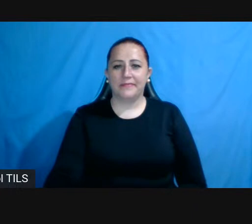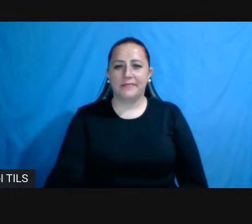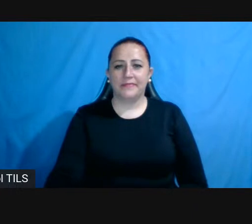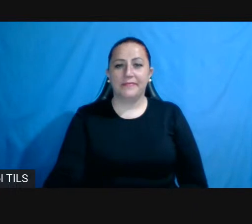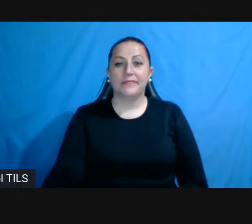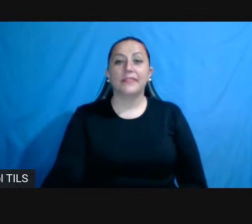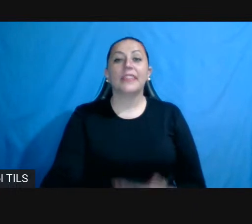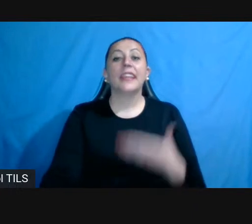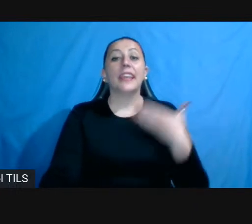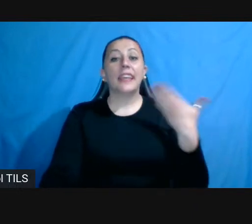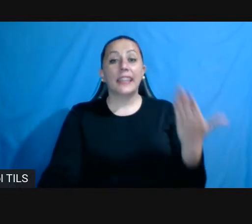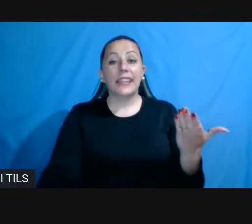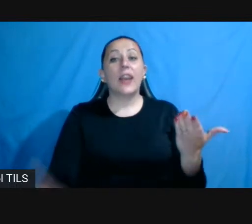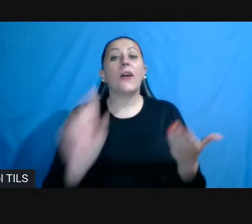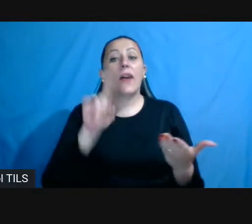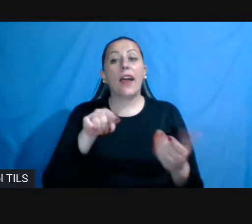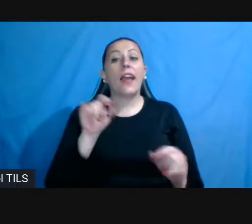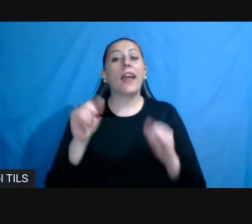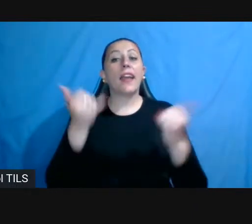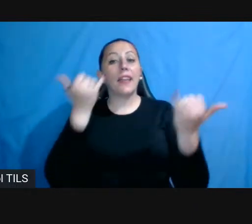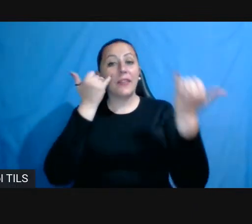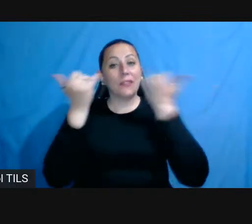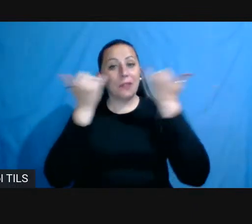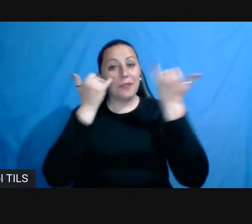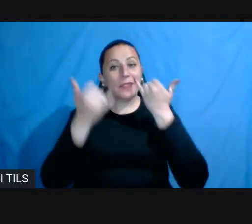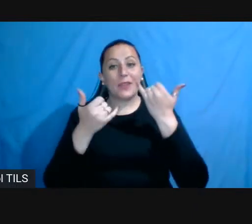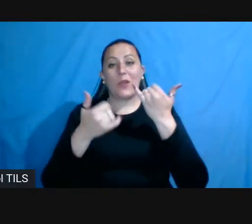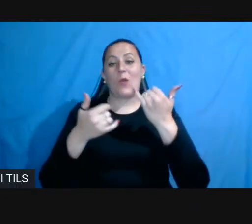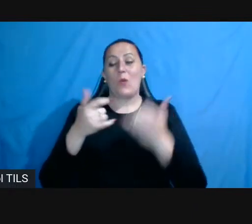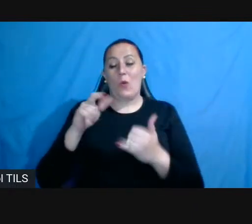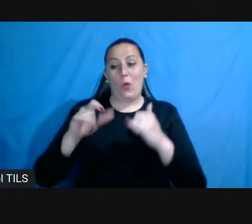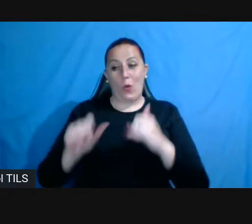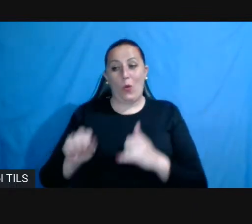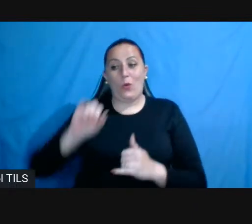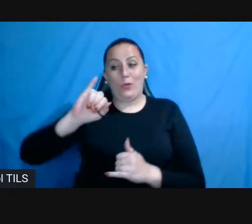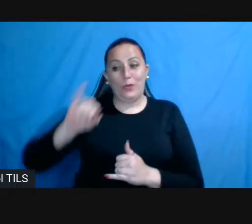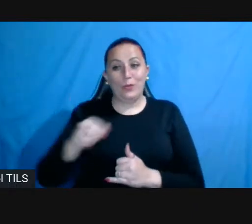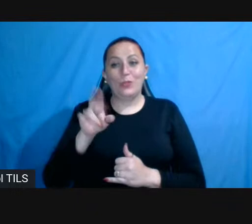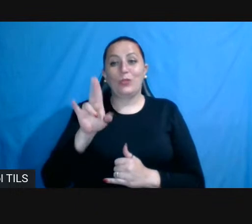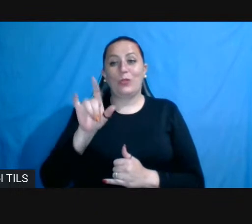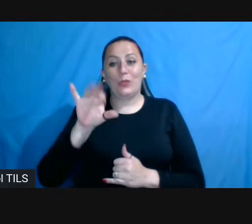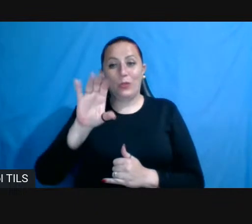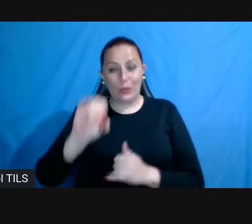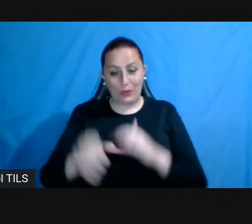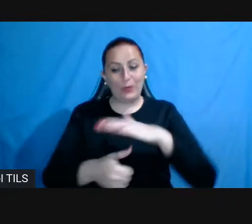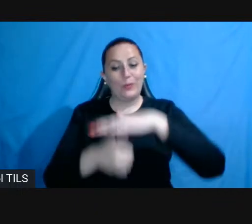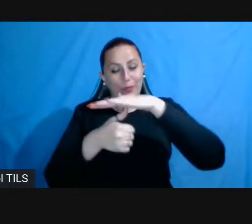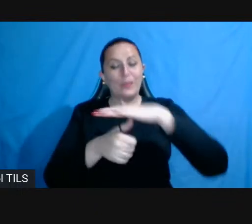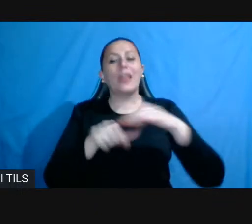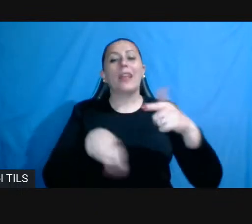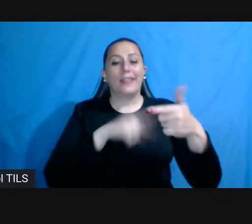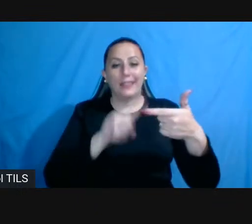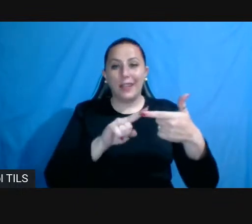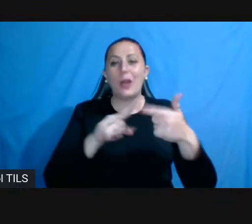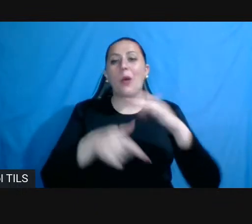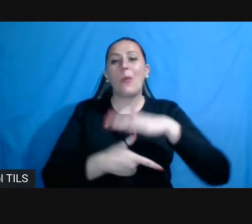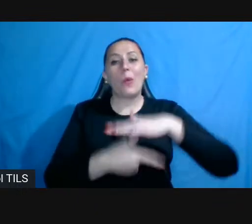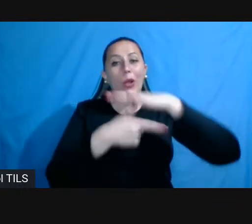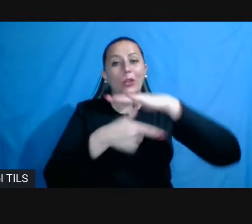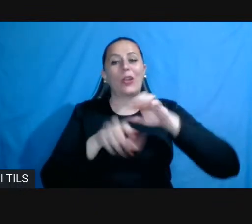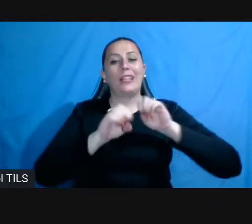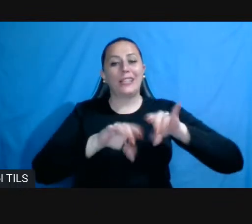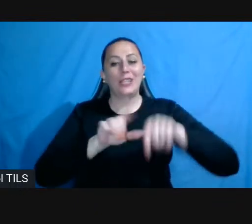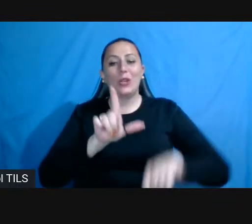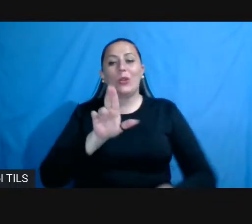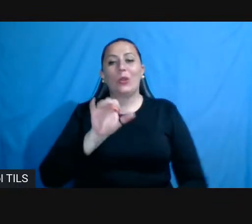Então, essa foi a mensagem do nosso reitor, Júlio, e do nosso pró-reitor de ensino, Lucas, que trazem a mensagem